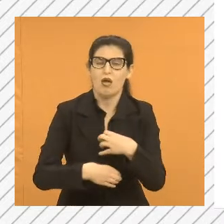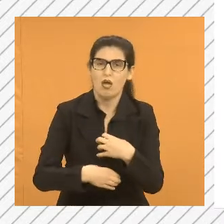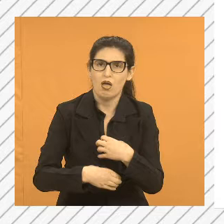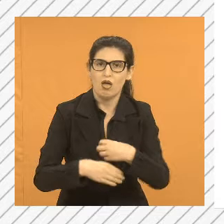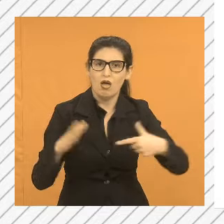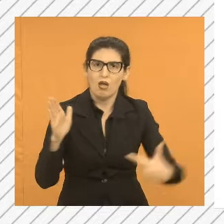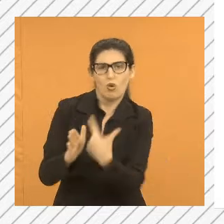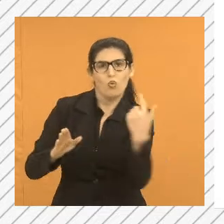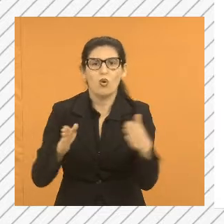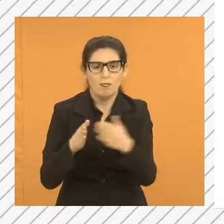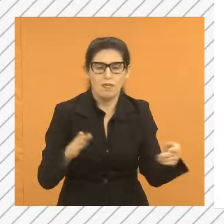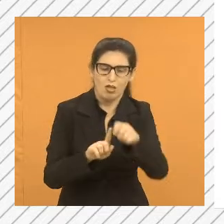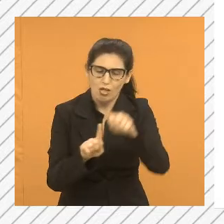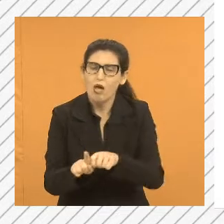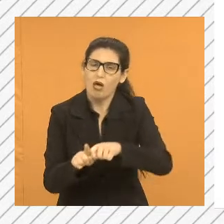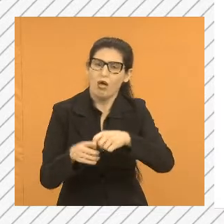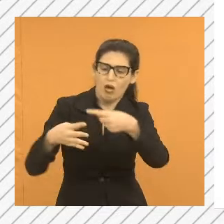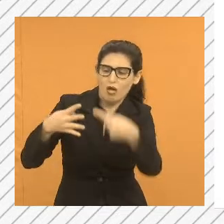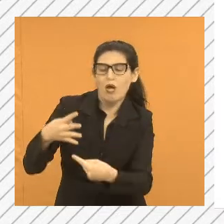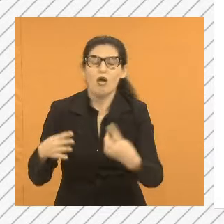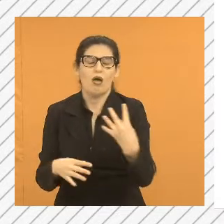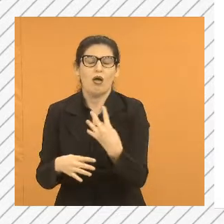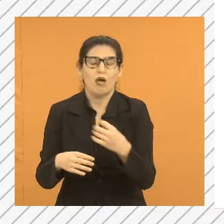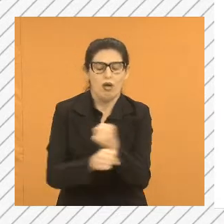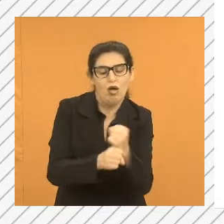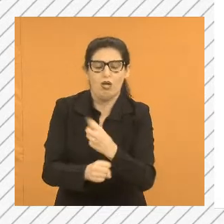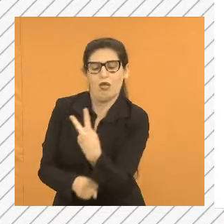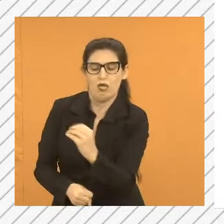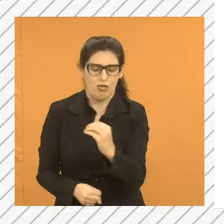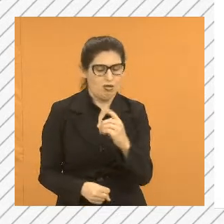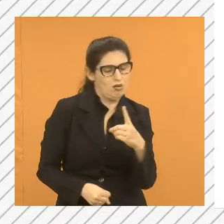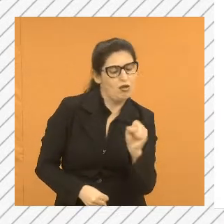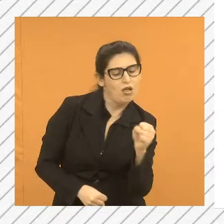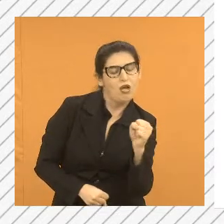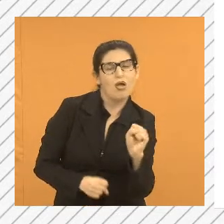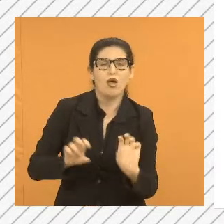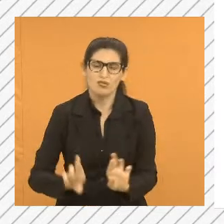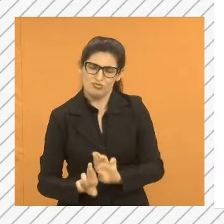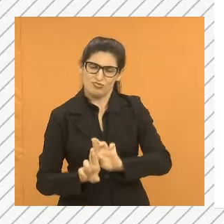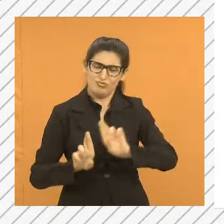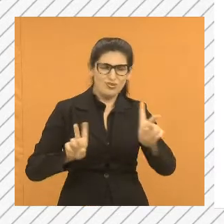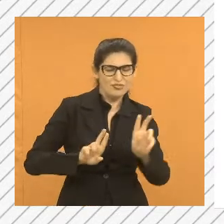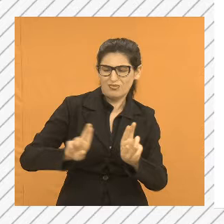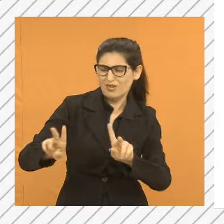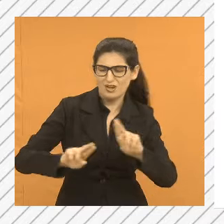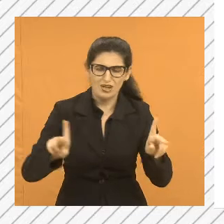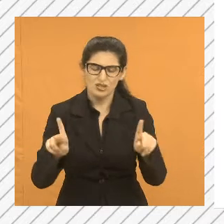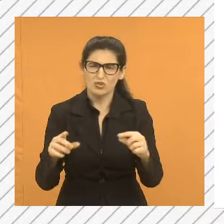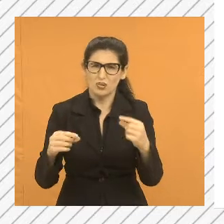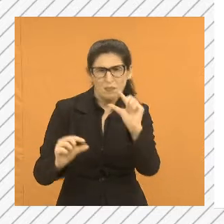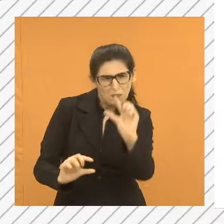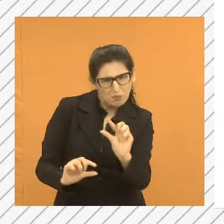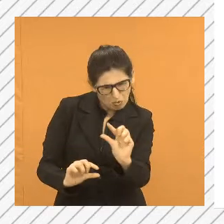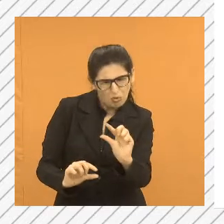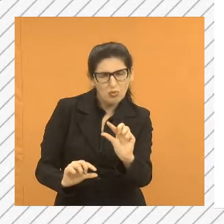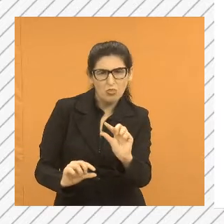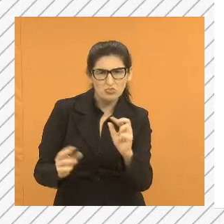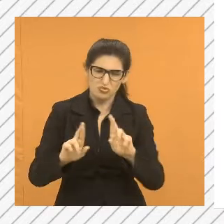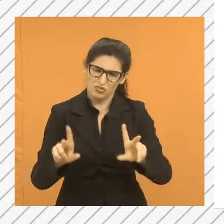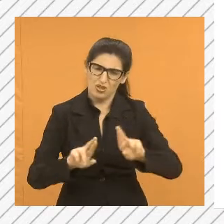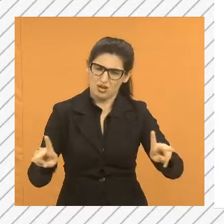segundo quadrimestre de 2018, o que perfaz uma diferença muito pouca em relação ao ano passado.